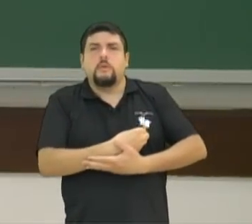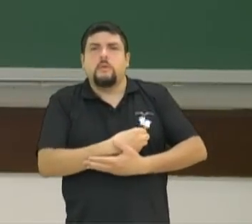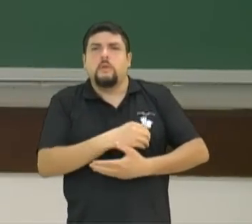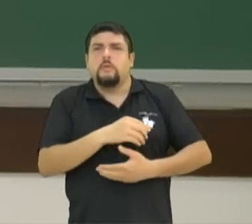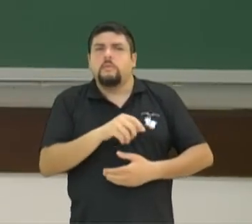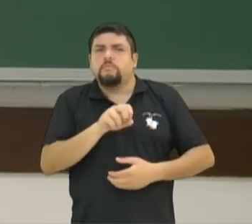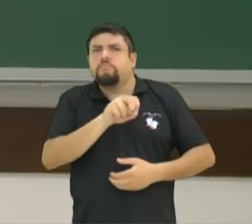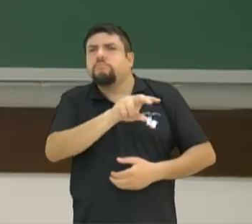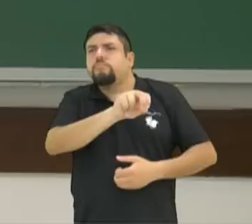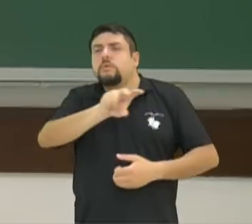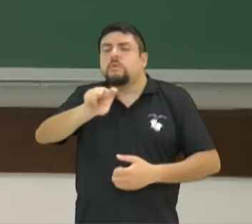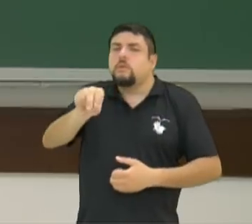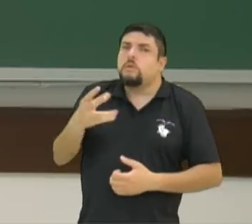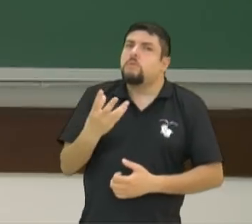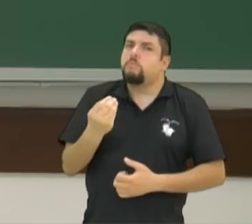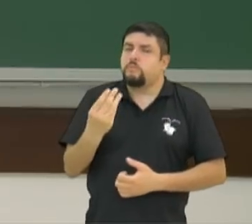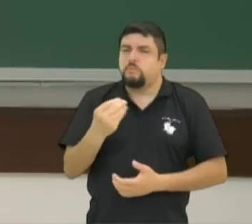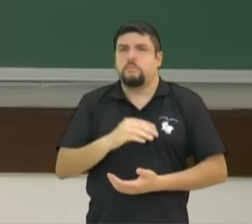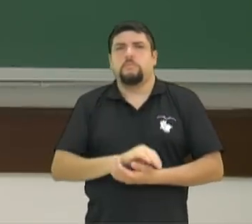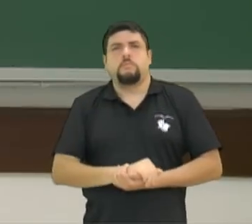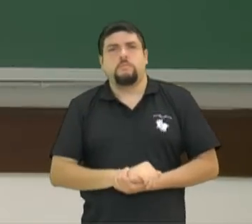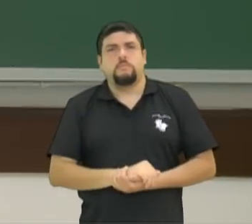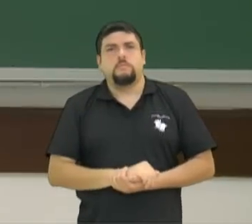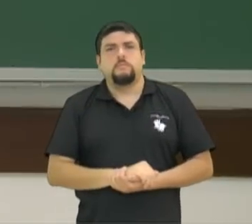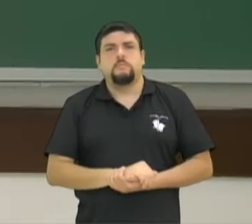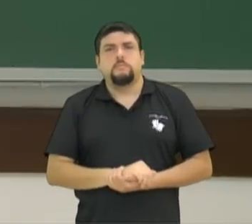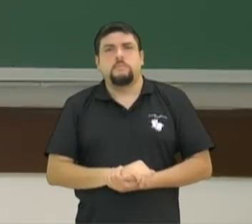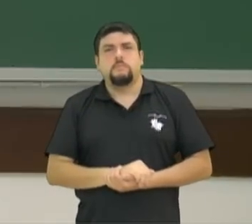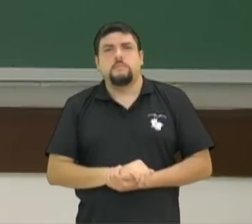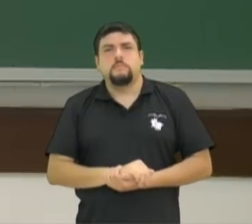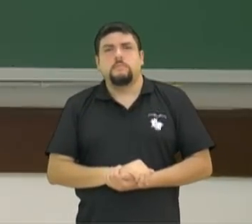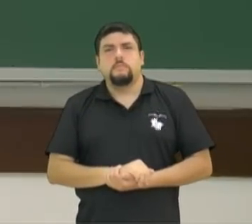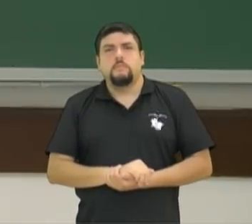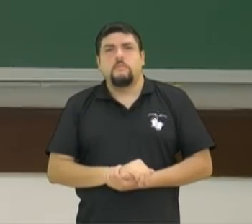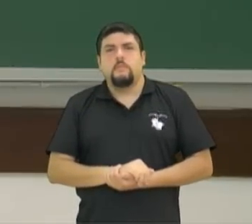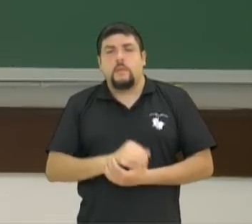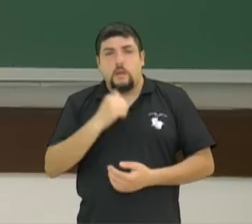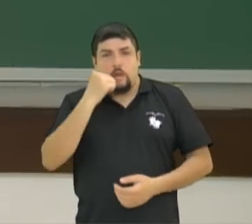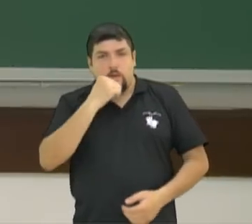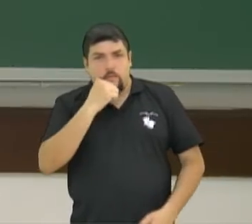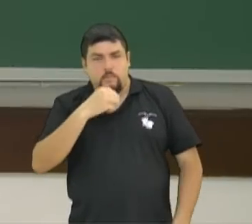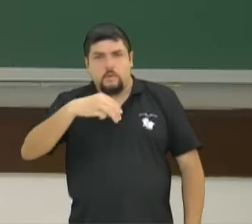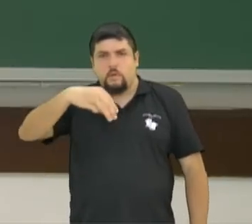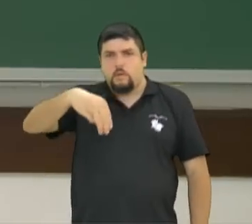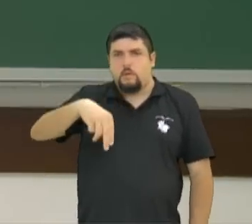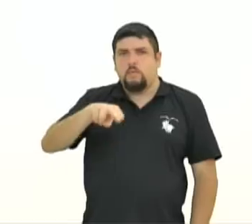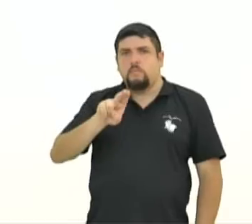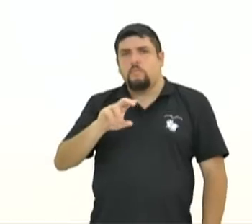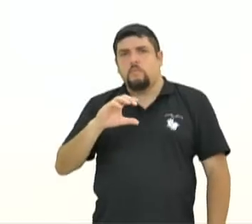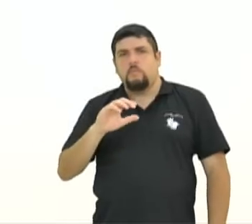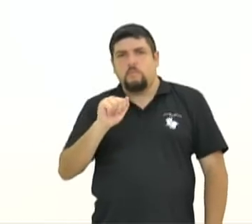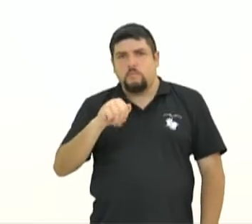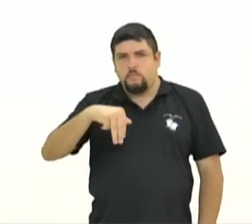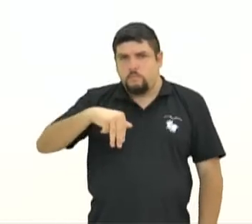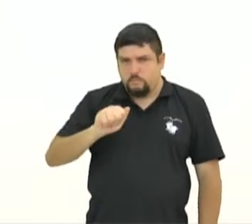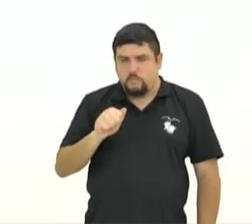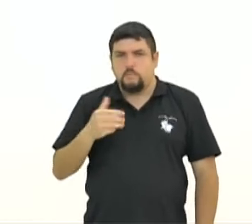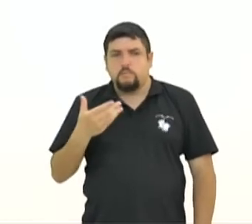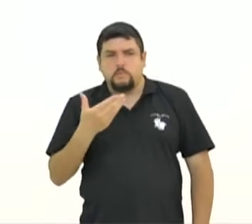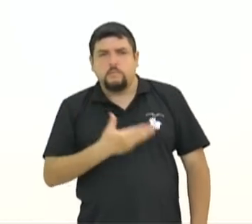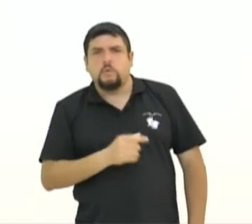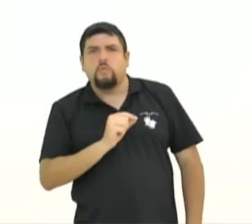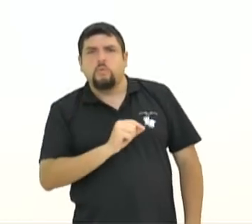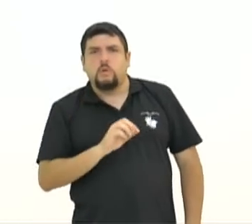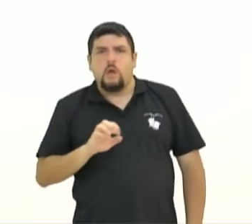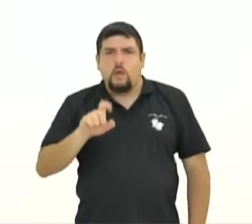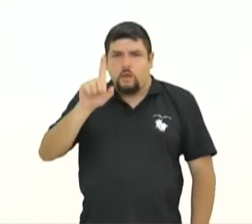aqui escravizadas no Brasil colônia. As mucamas, quem eram as mucamas? Eram